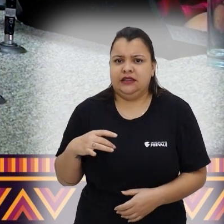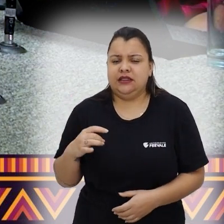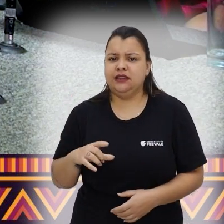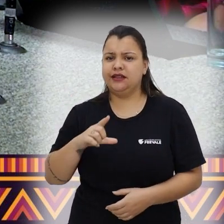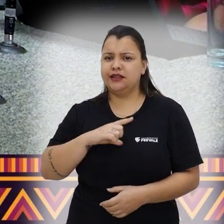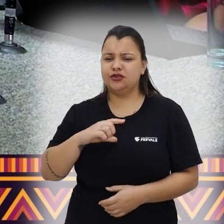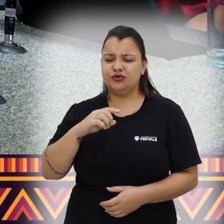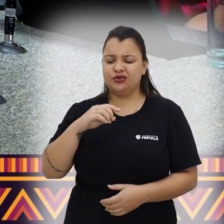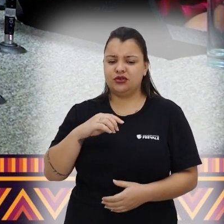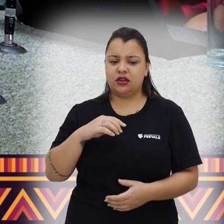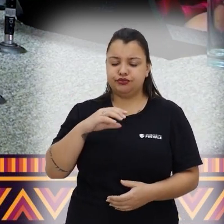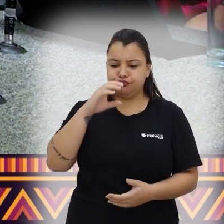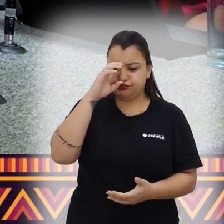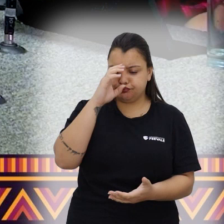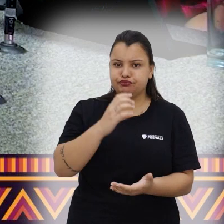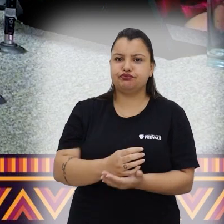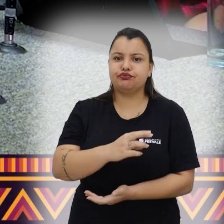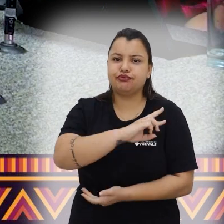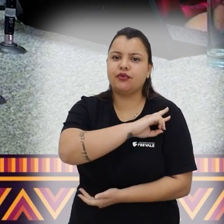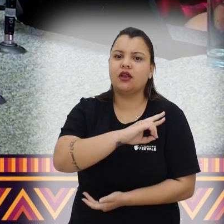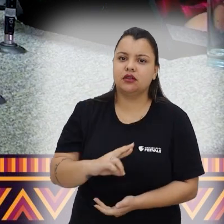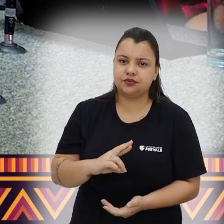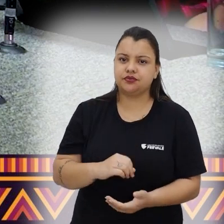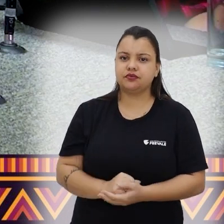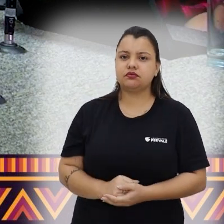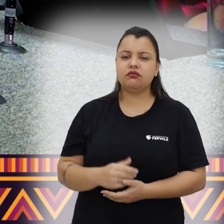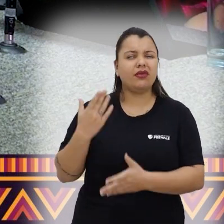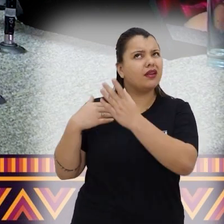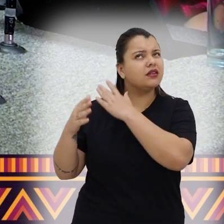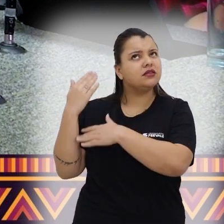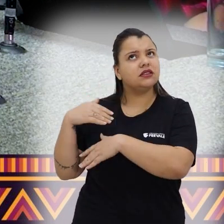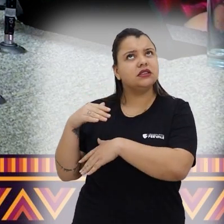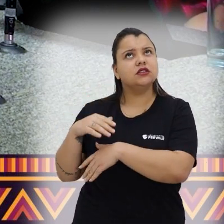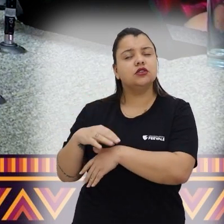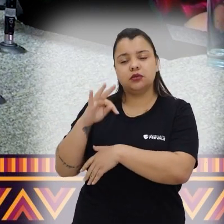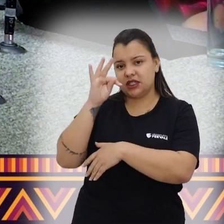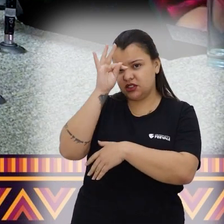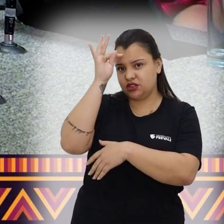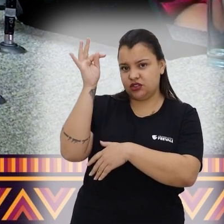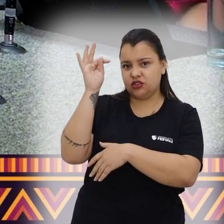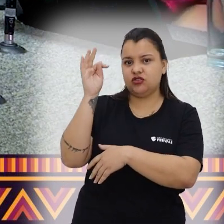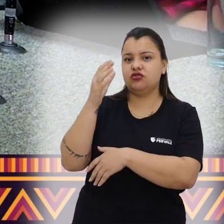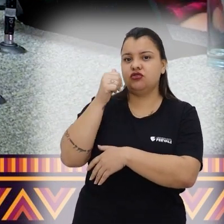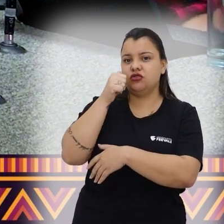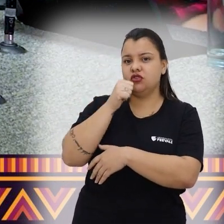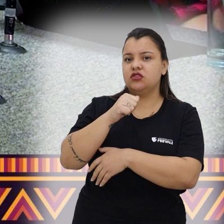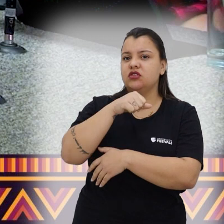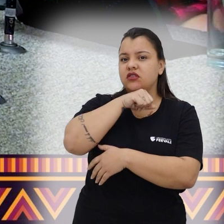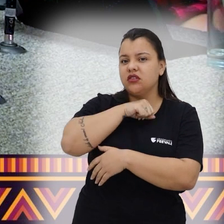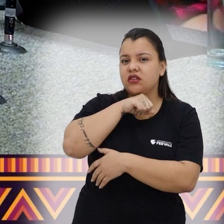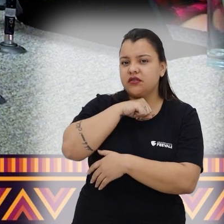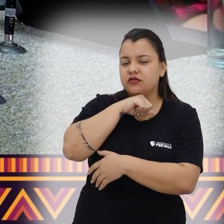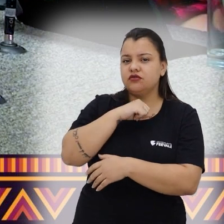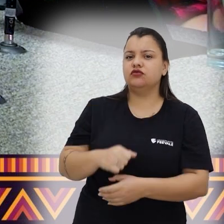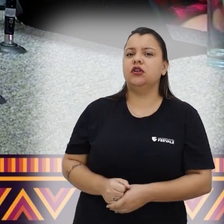a religião. E há muito tempo atrás, uma tia-avó minha, chamada Tia Ziroca, ela tá